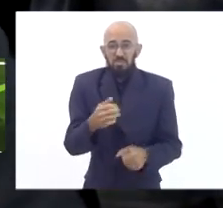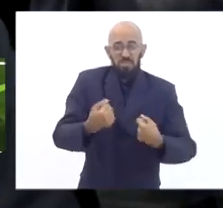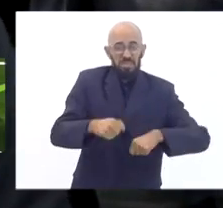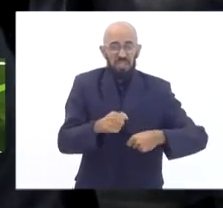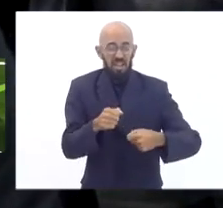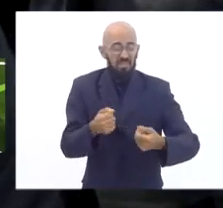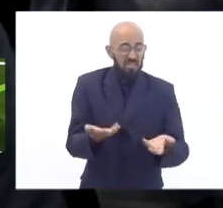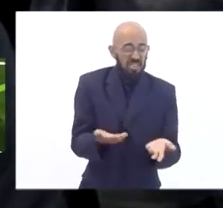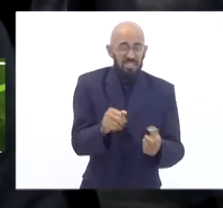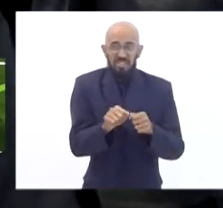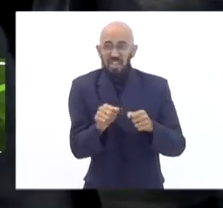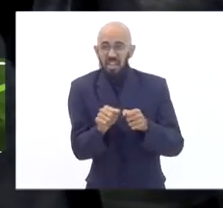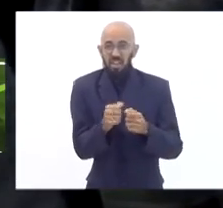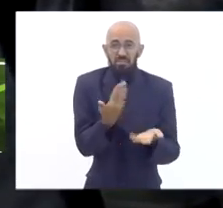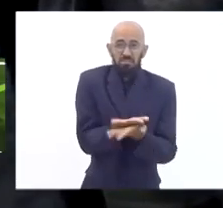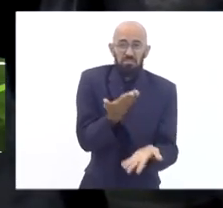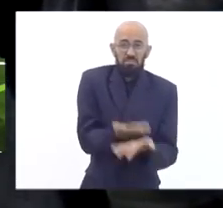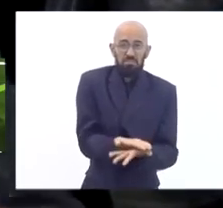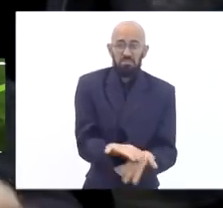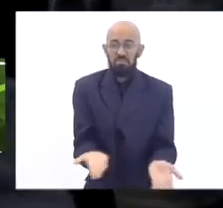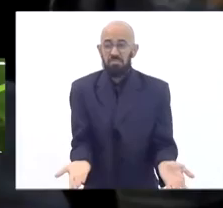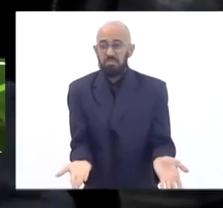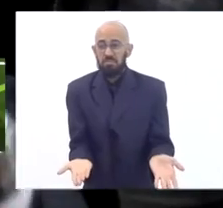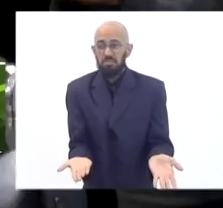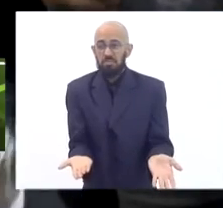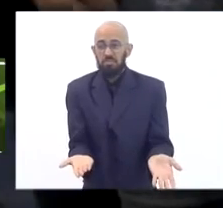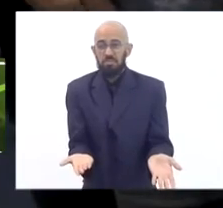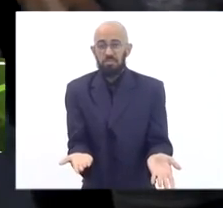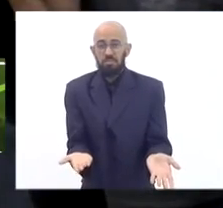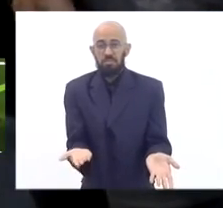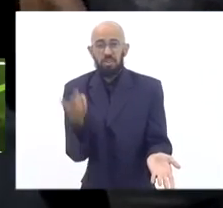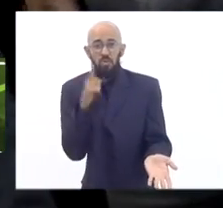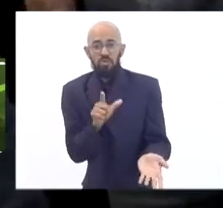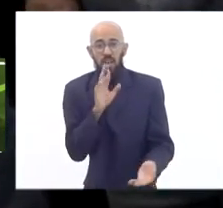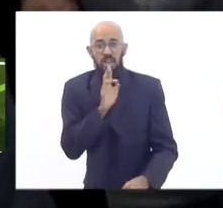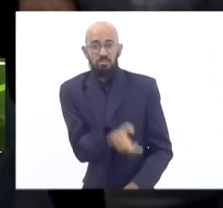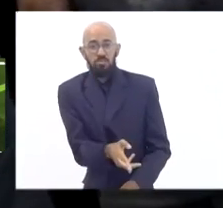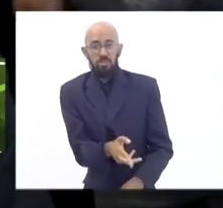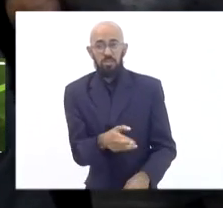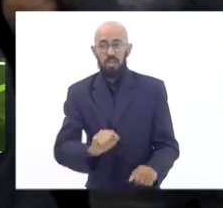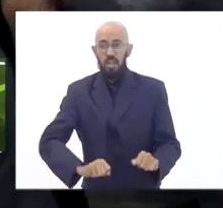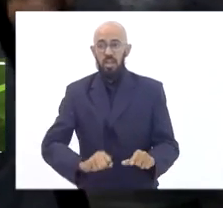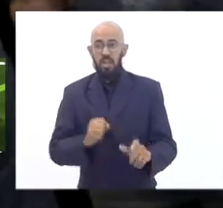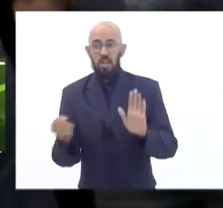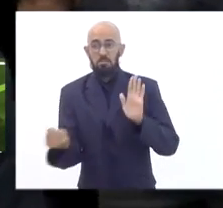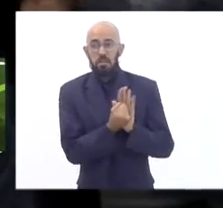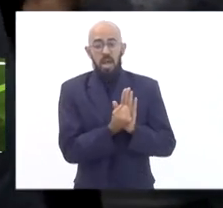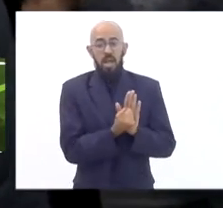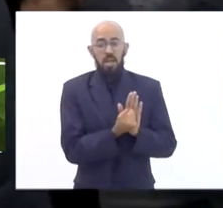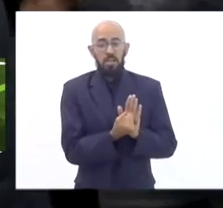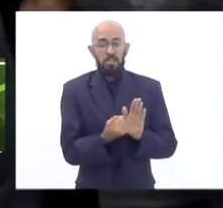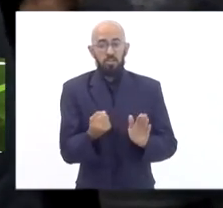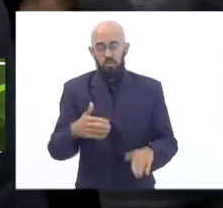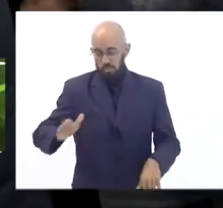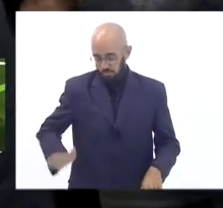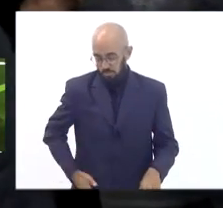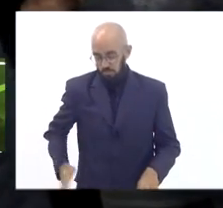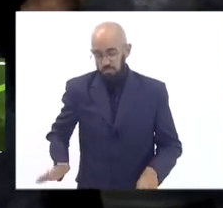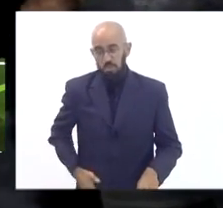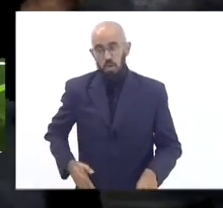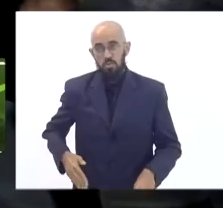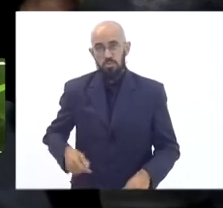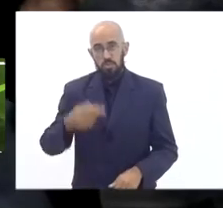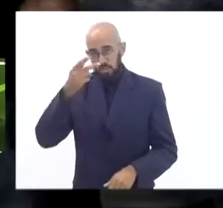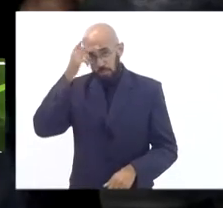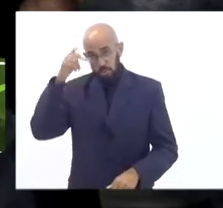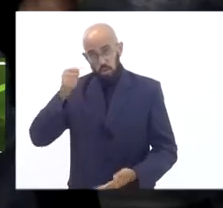estudar, analisar. Depois, não consegue responder o impacto sobre o bolso, em cima do bolso de